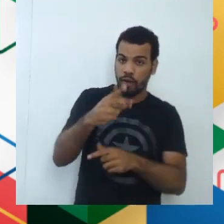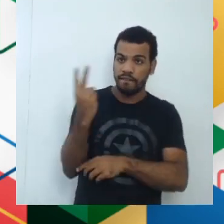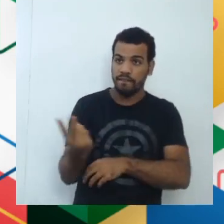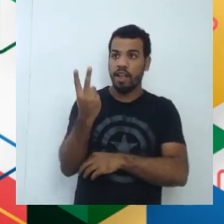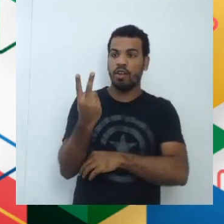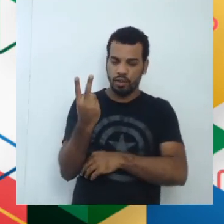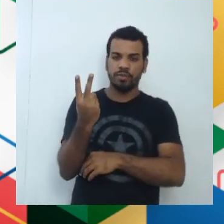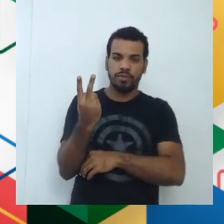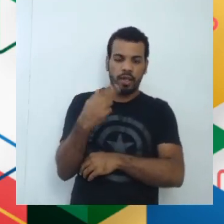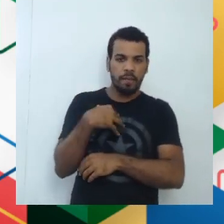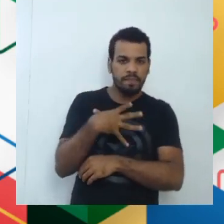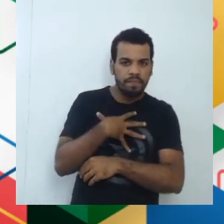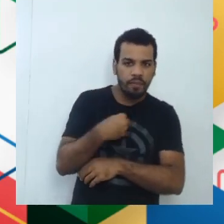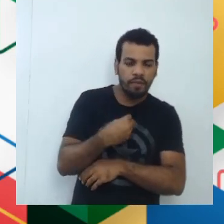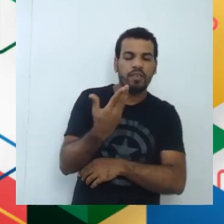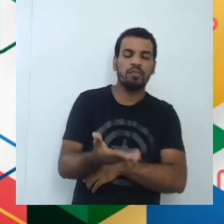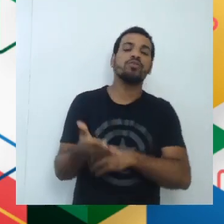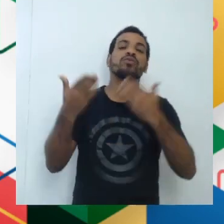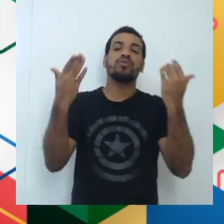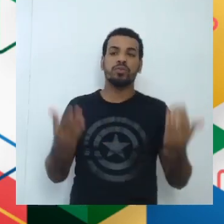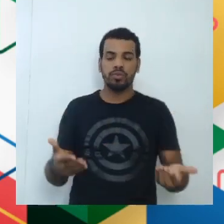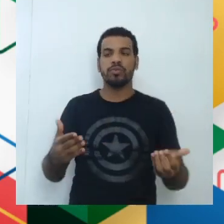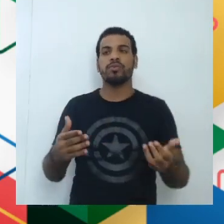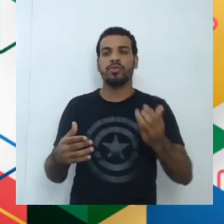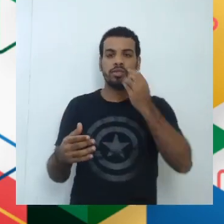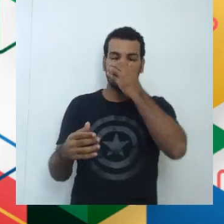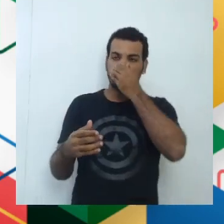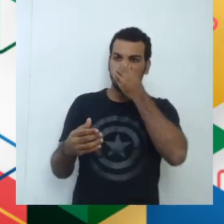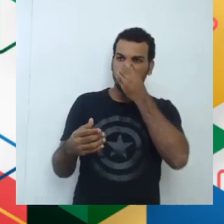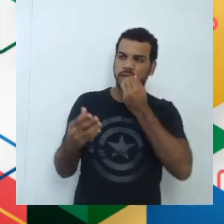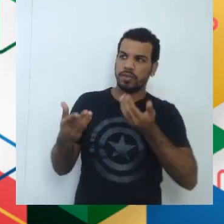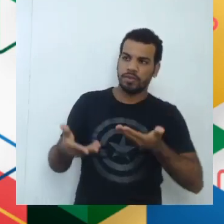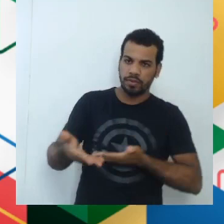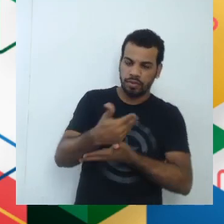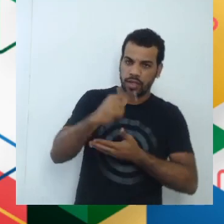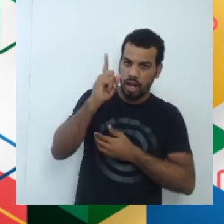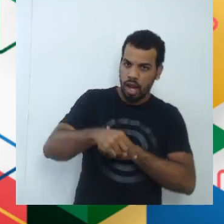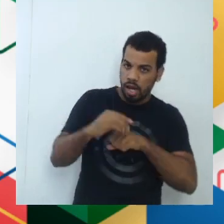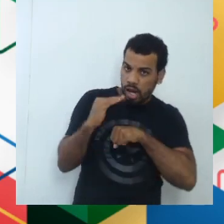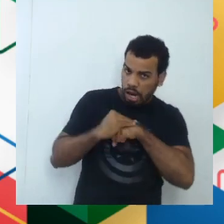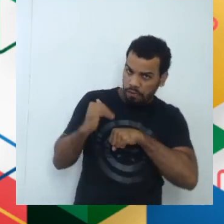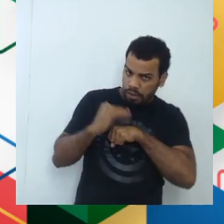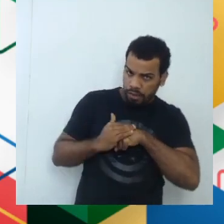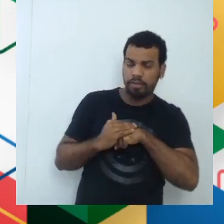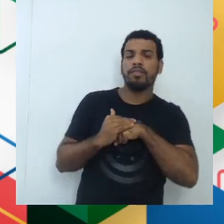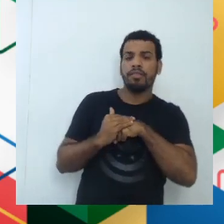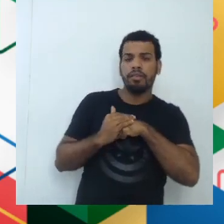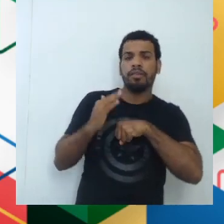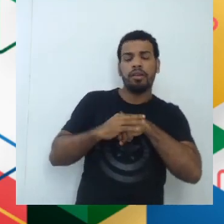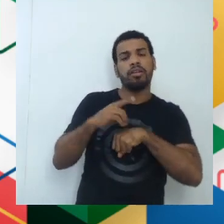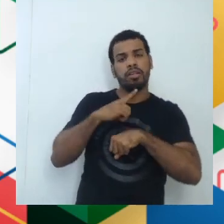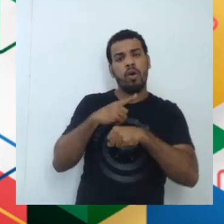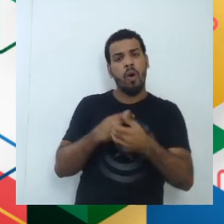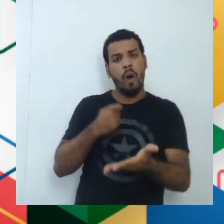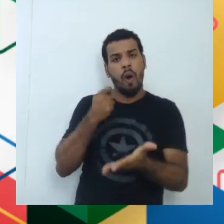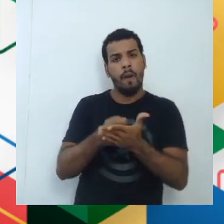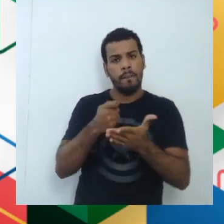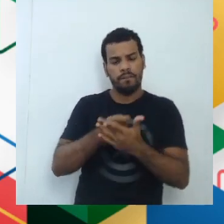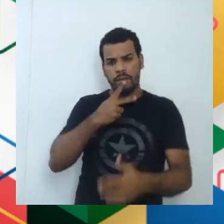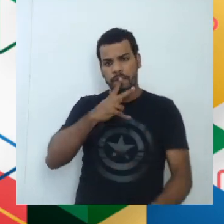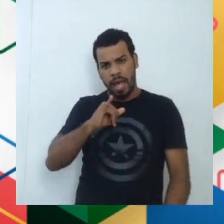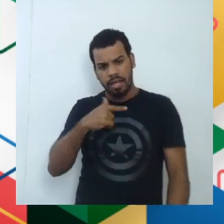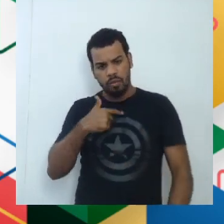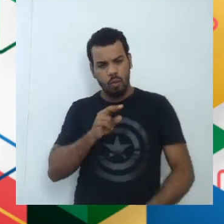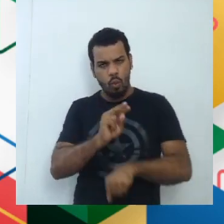valores em relação ao meu filho. Embora a nossa relação ela seja afetiva, eu também tenho o dever como pai de